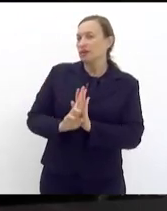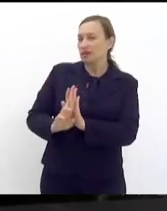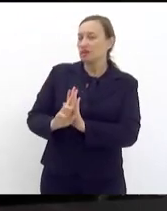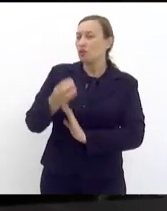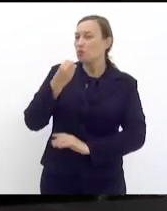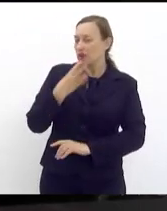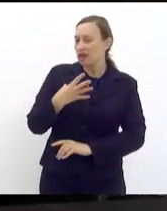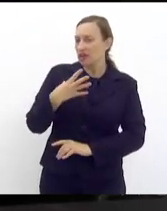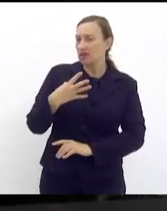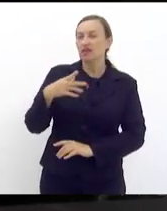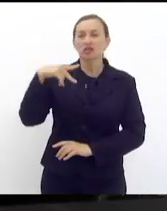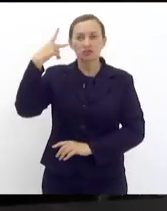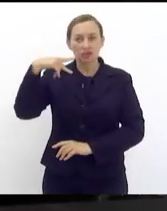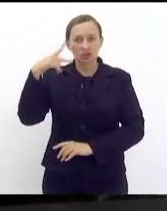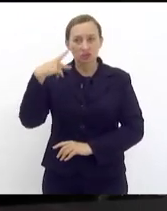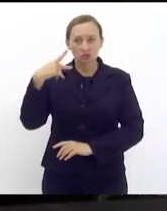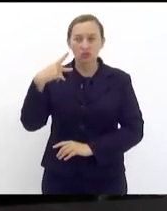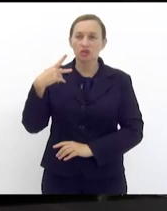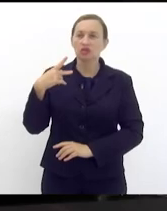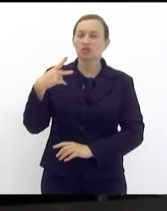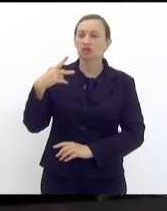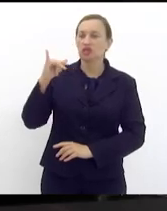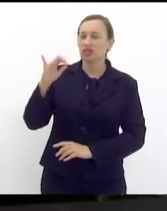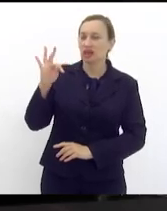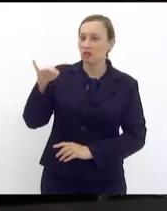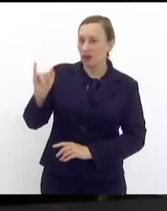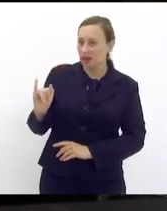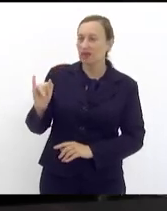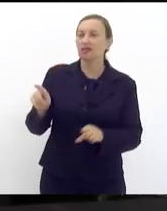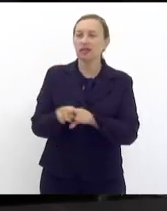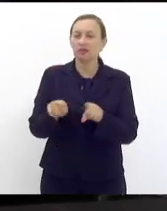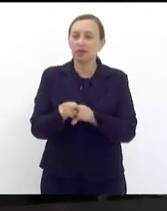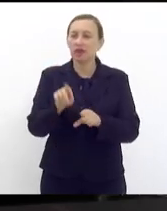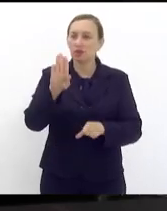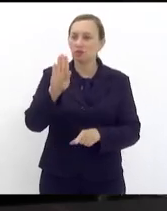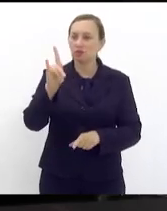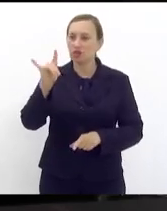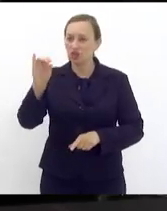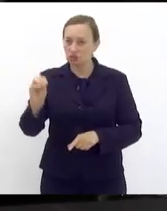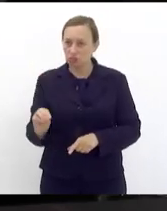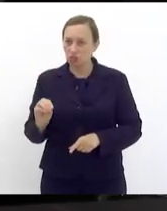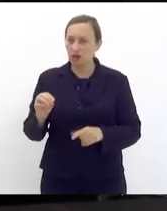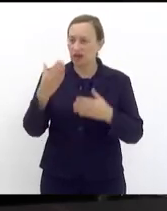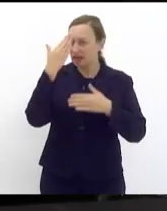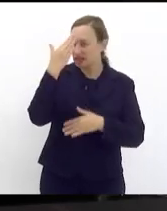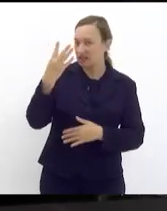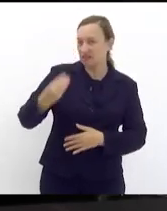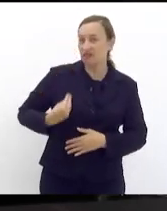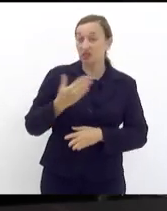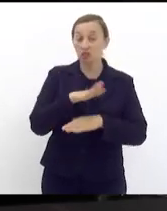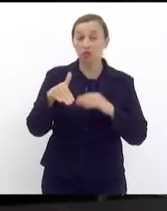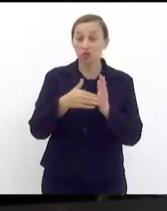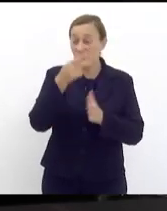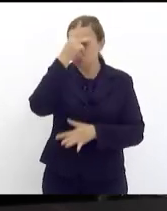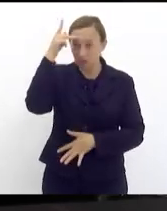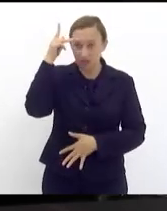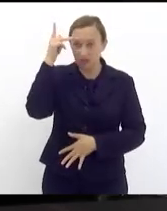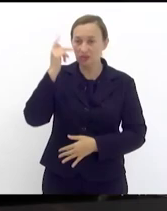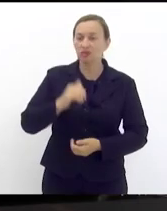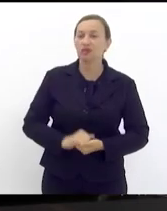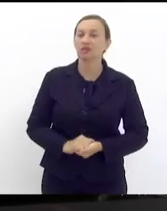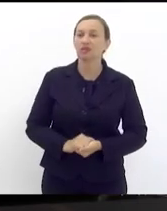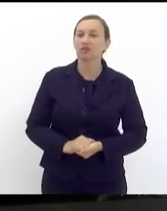Vereadores de Itaguaí. Queria, na pessoa do Bispo, agradecer a presença de todas as pessoas do